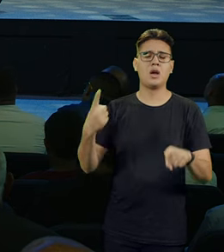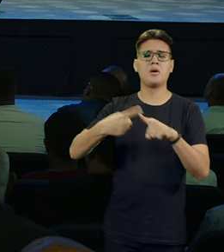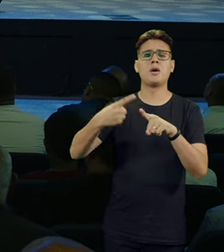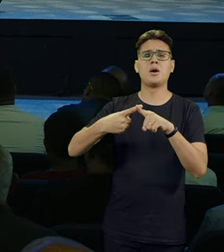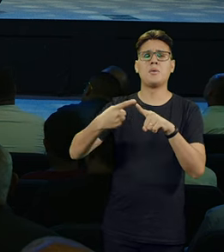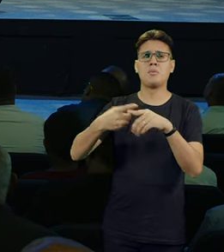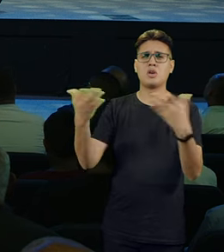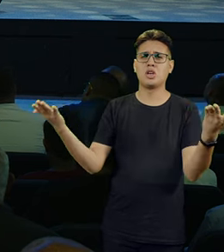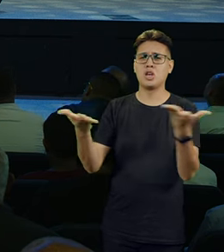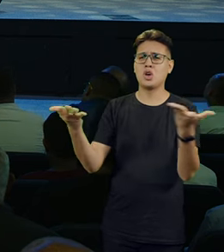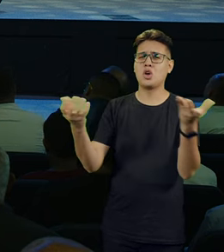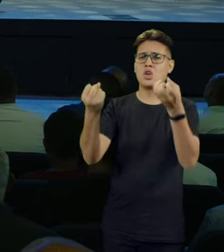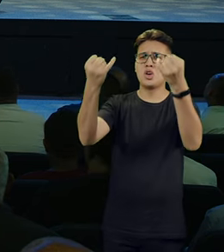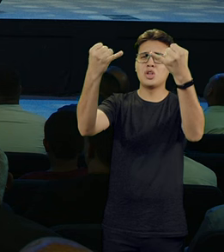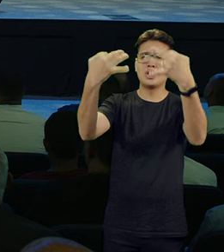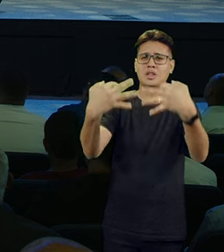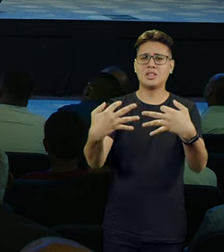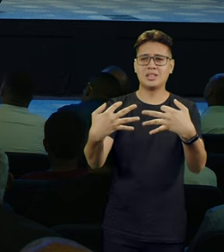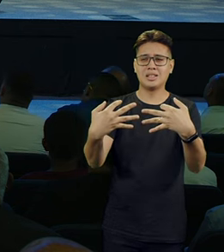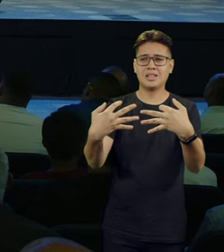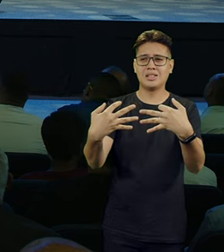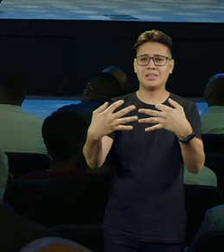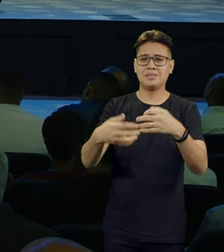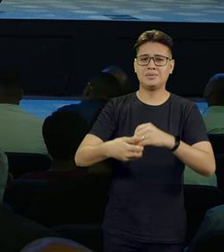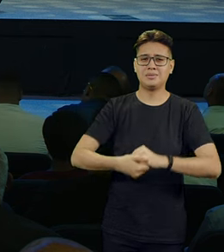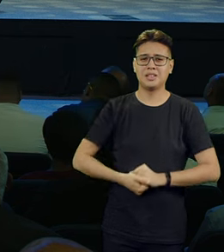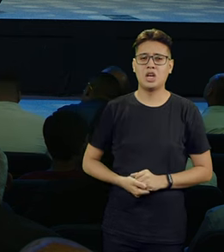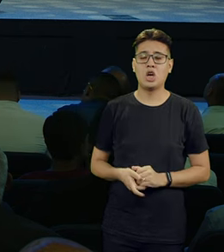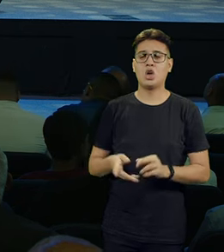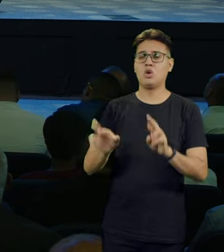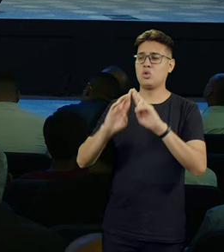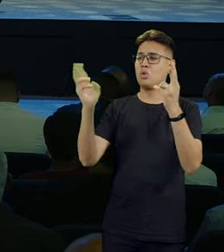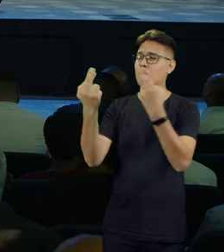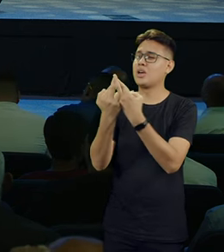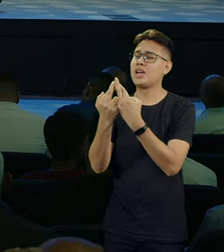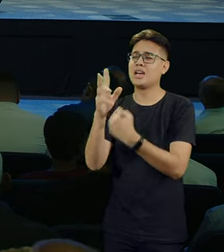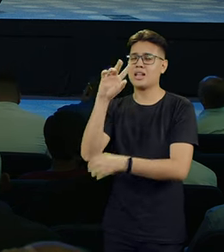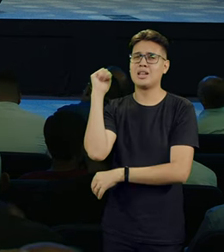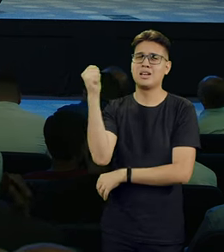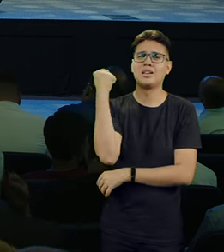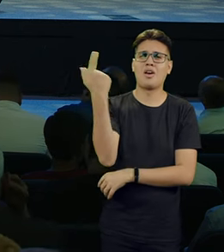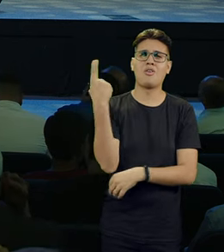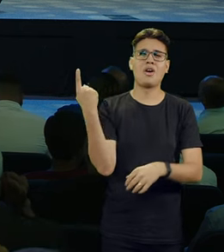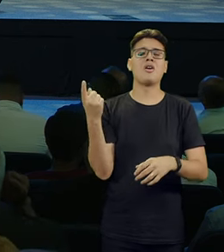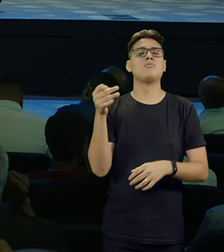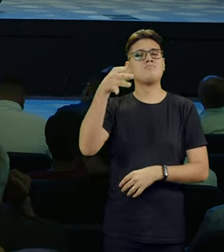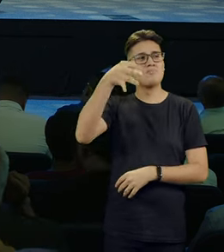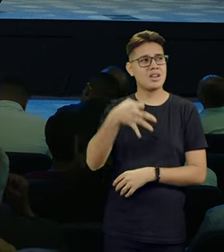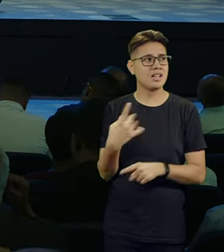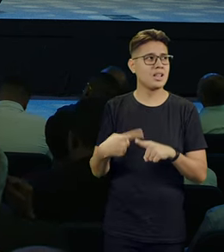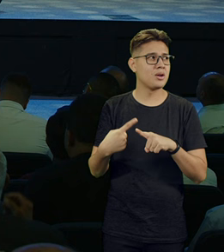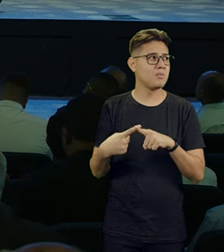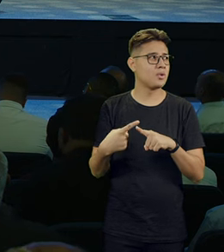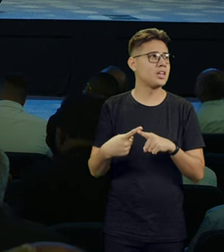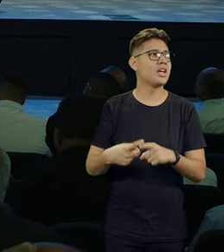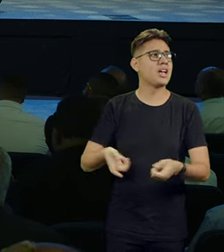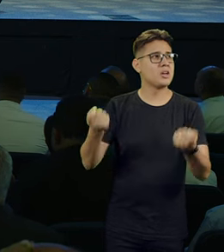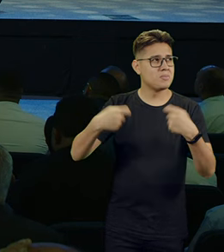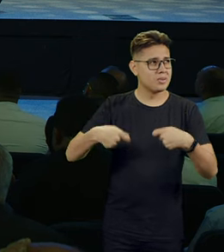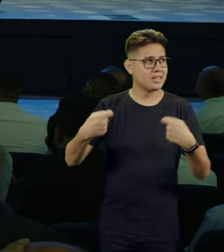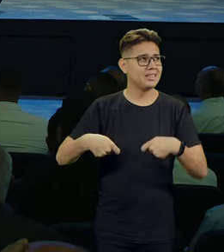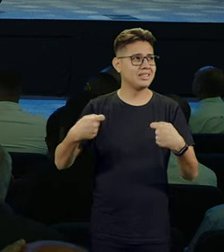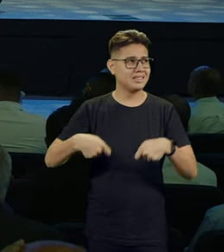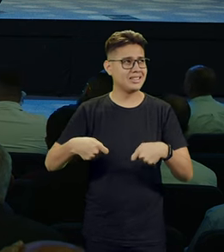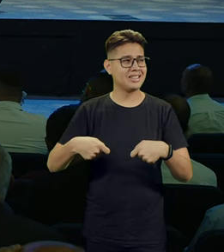estou trazendo esses fatos do reinado de Davi? Exatamente porque assim deve ser comigo e